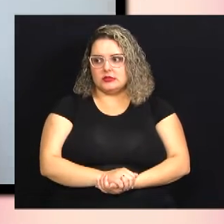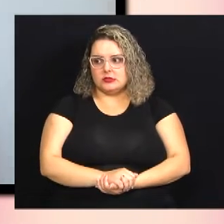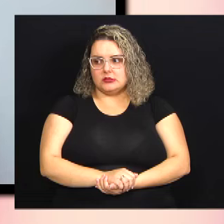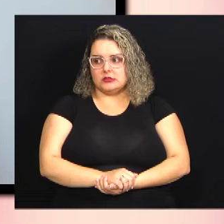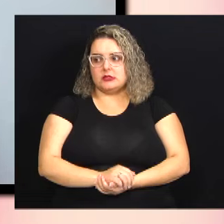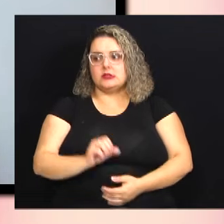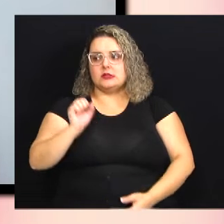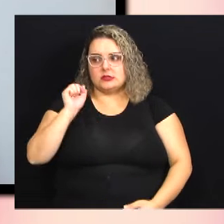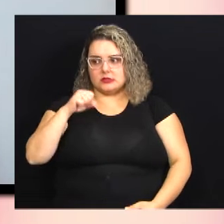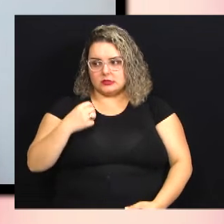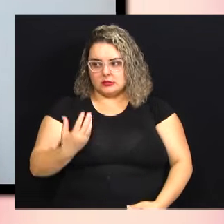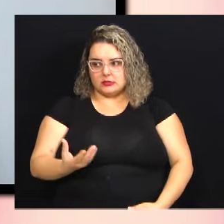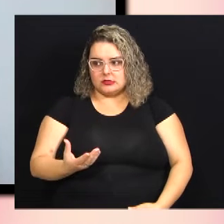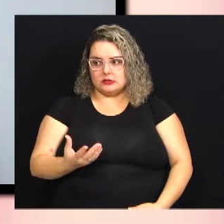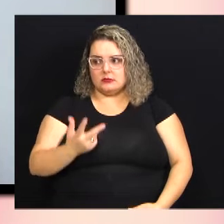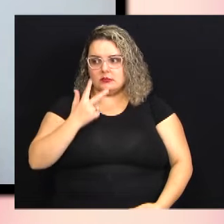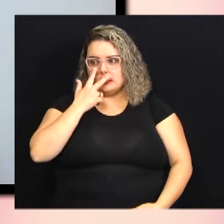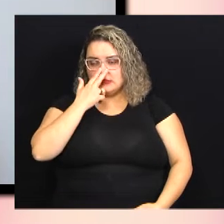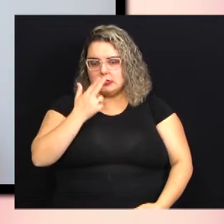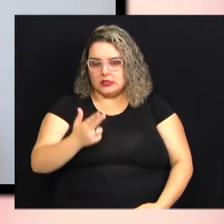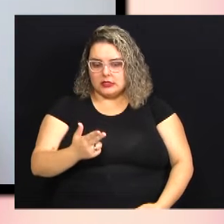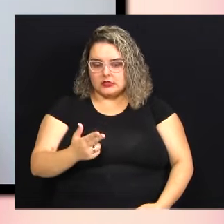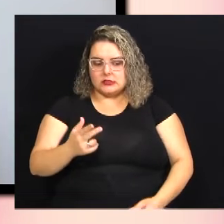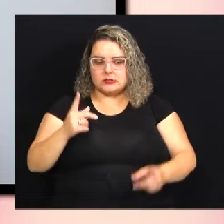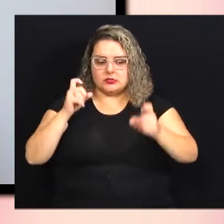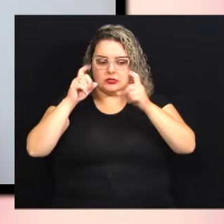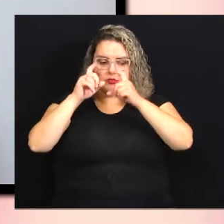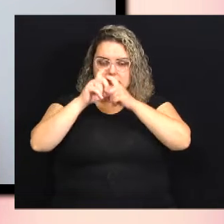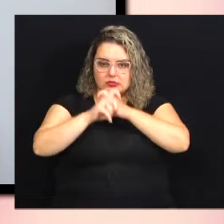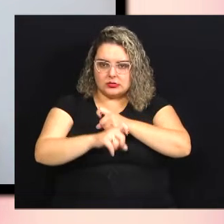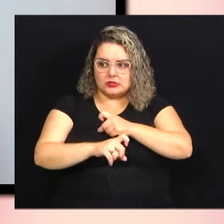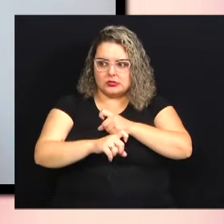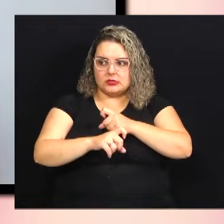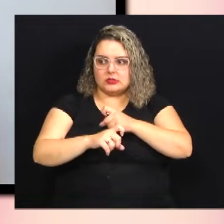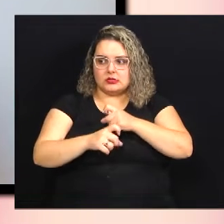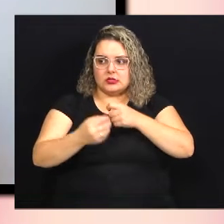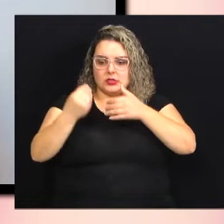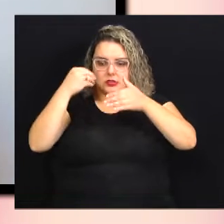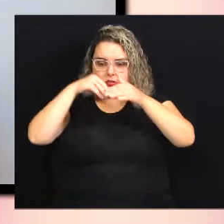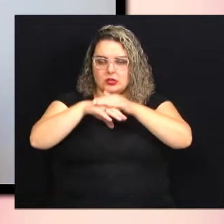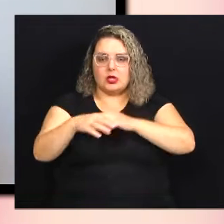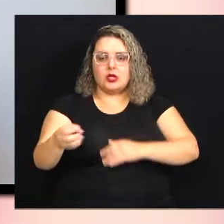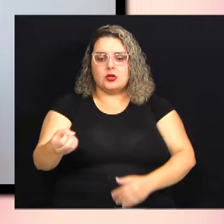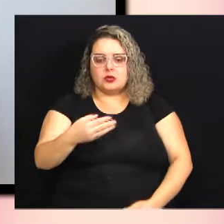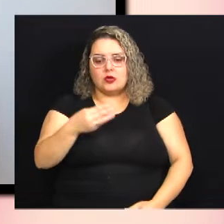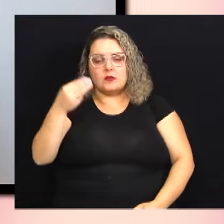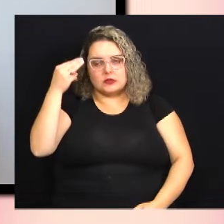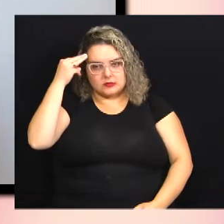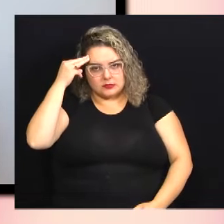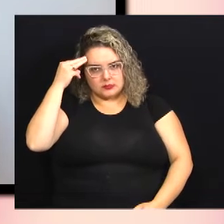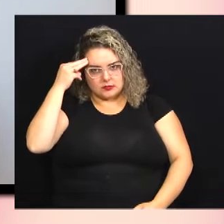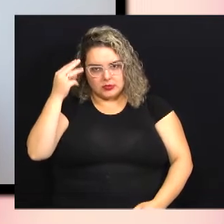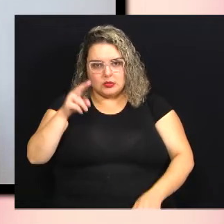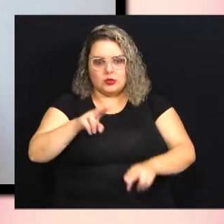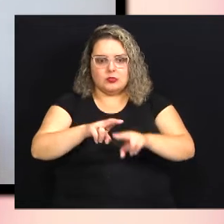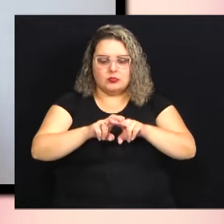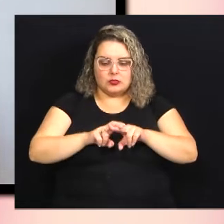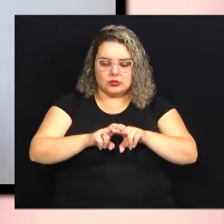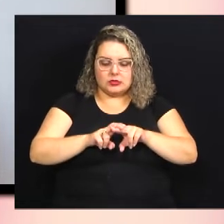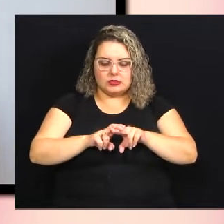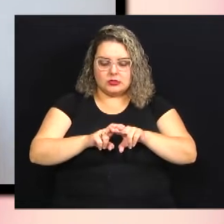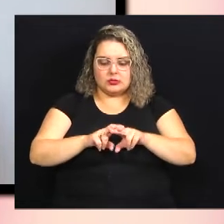Sim, como se ela tivesse dificuldade em armazenar novas memórias. Por isso que começa